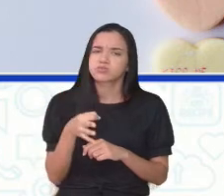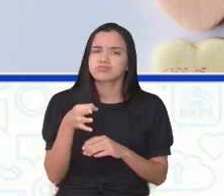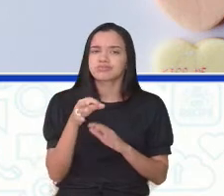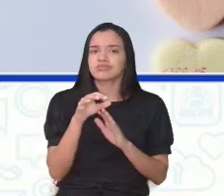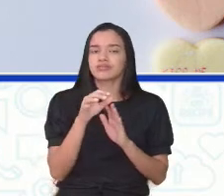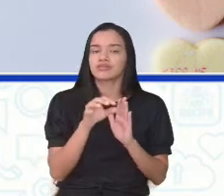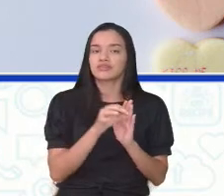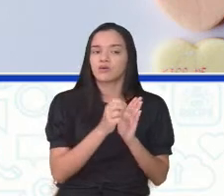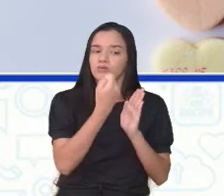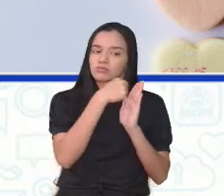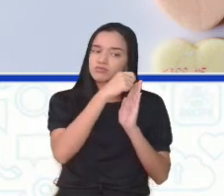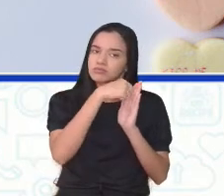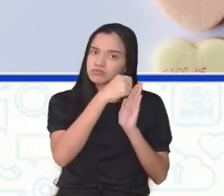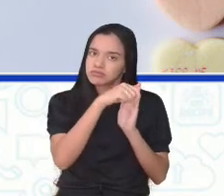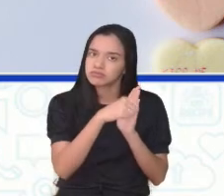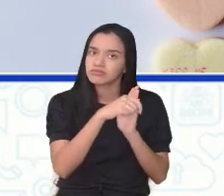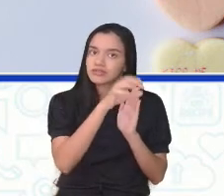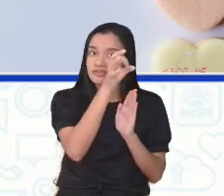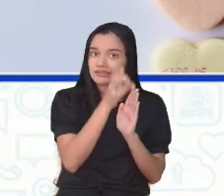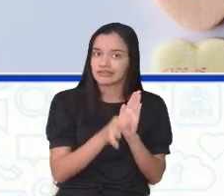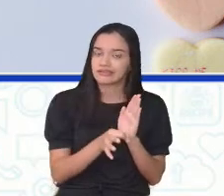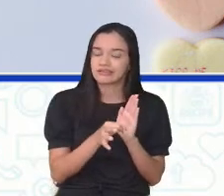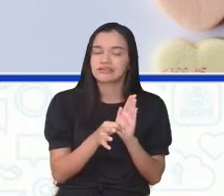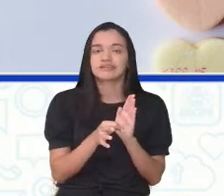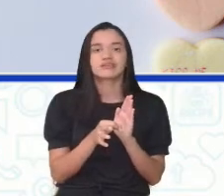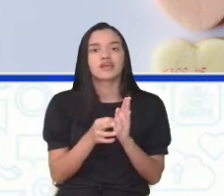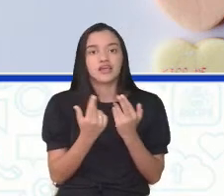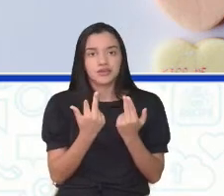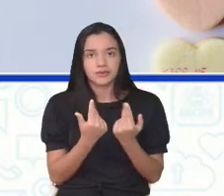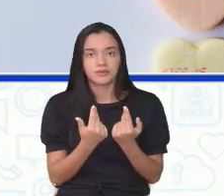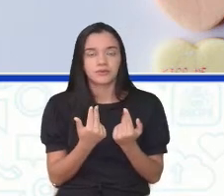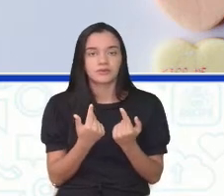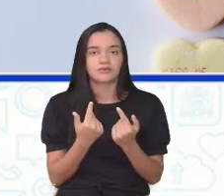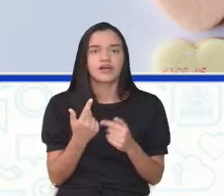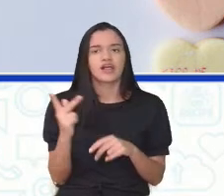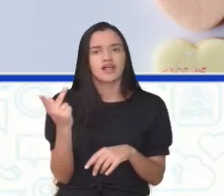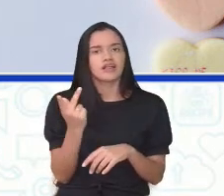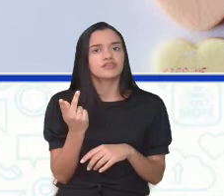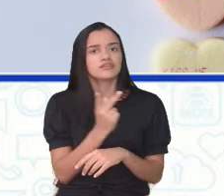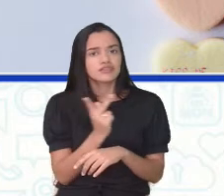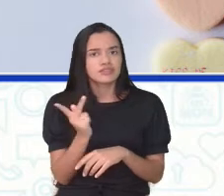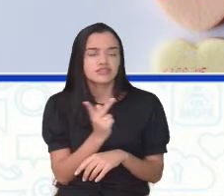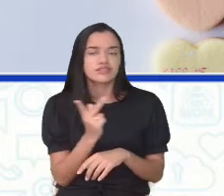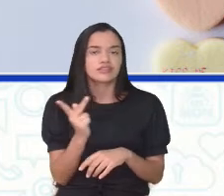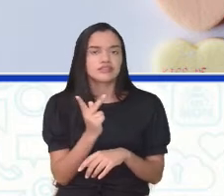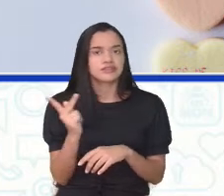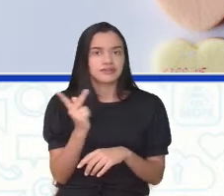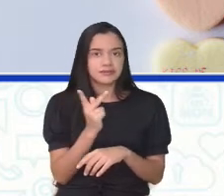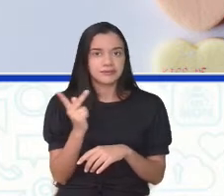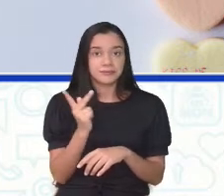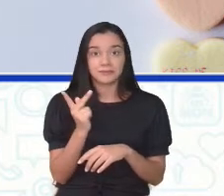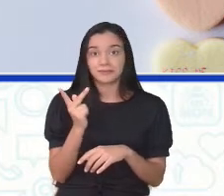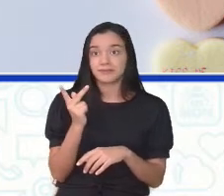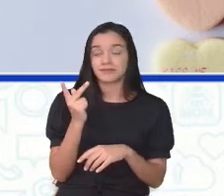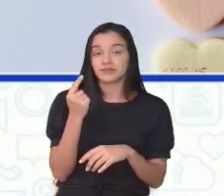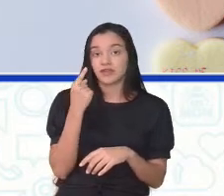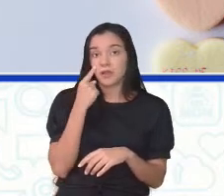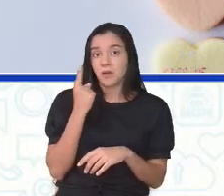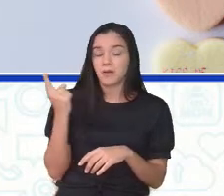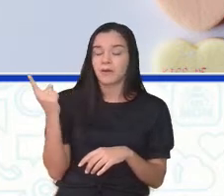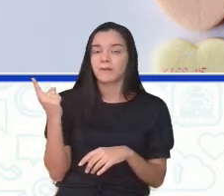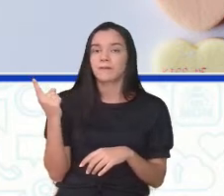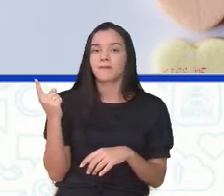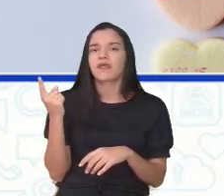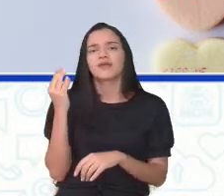no exemplo anterior. Então, aqui há um misto entre os dois tipos de discurso, como eu já expliquei para vocês. Desse outro lado, é